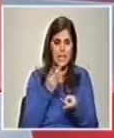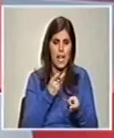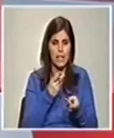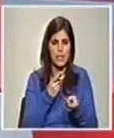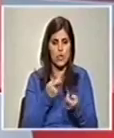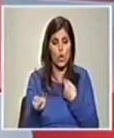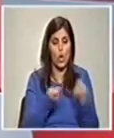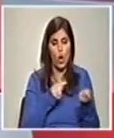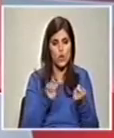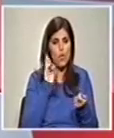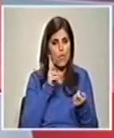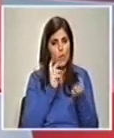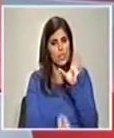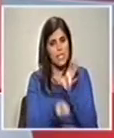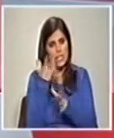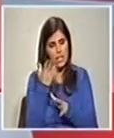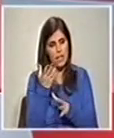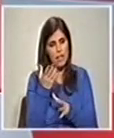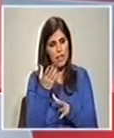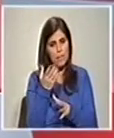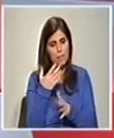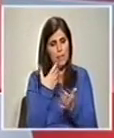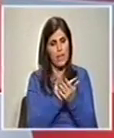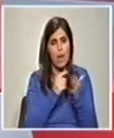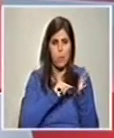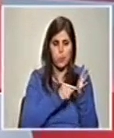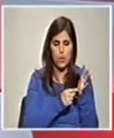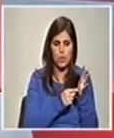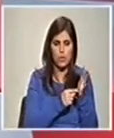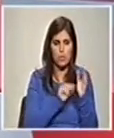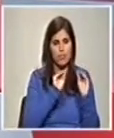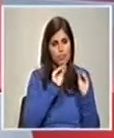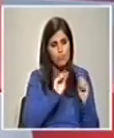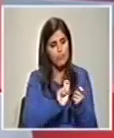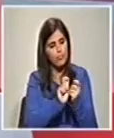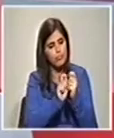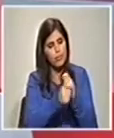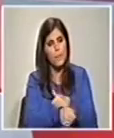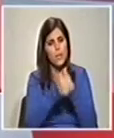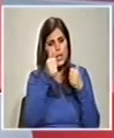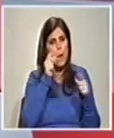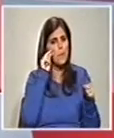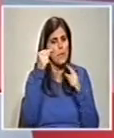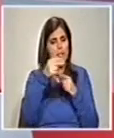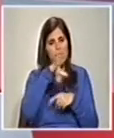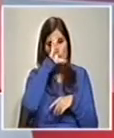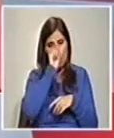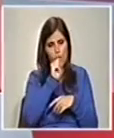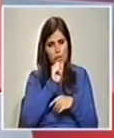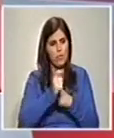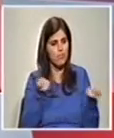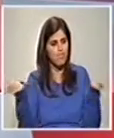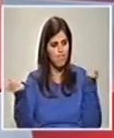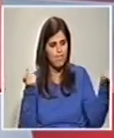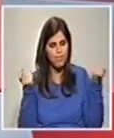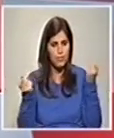negócio, o valor que se cria e dá uma pontuação e recomendações de melhoria na perspectiva do governo das organizações, na perspectiva